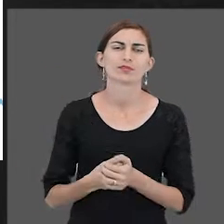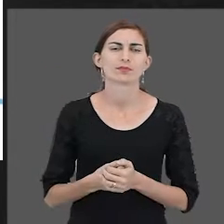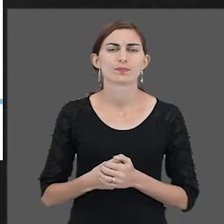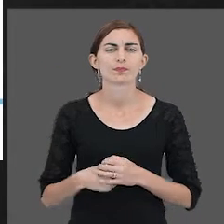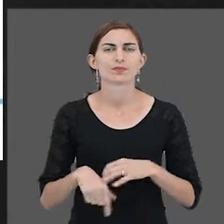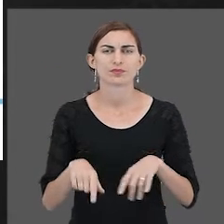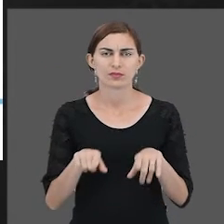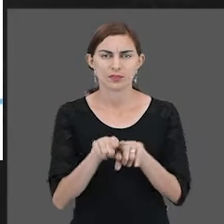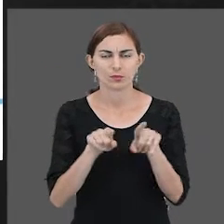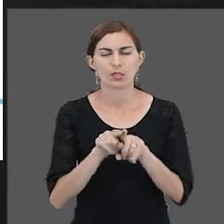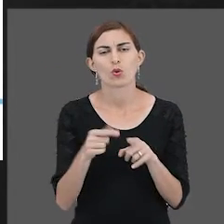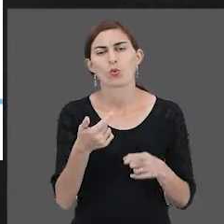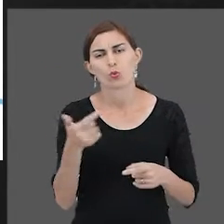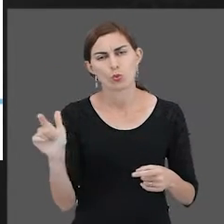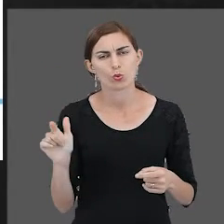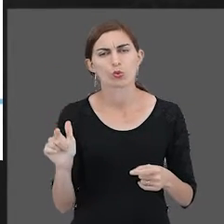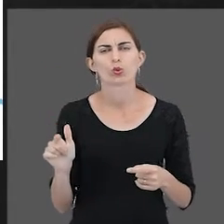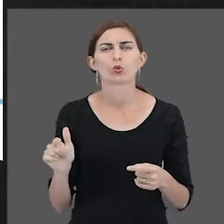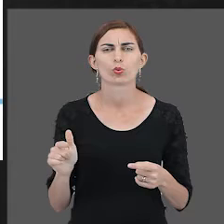parcial.